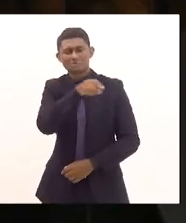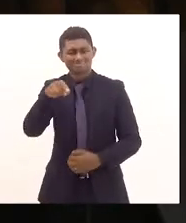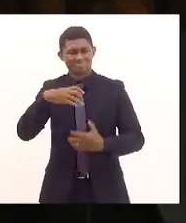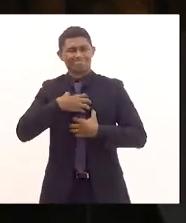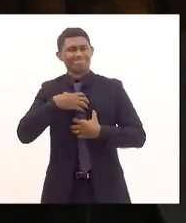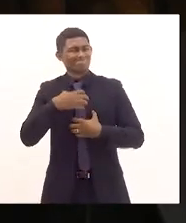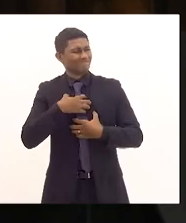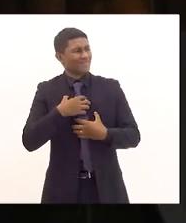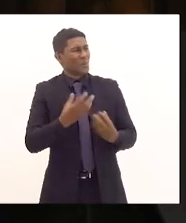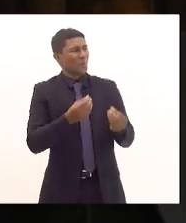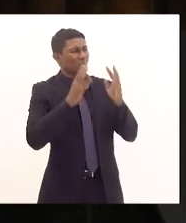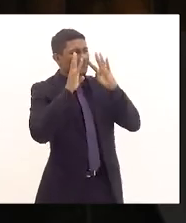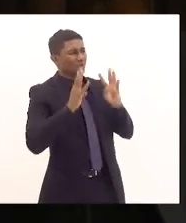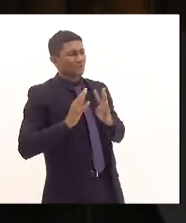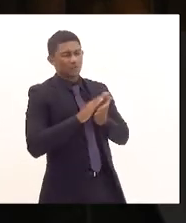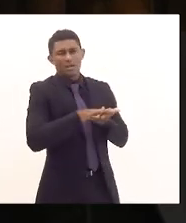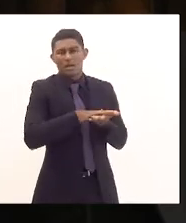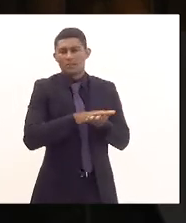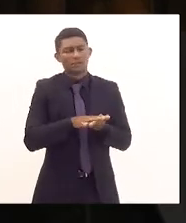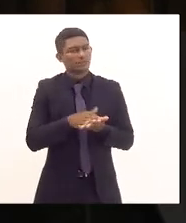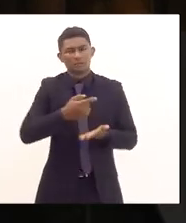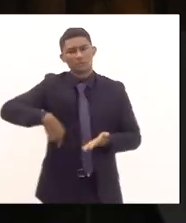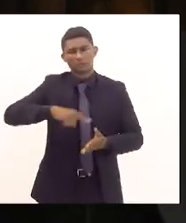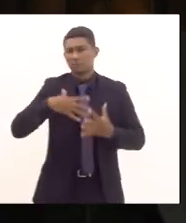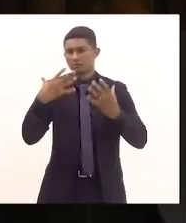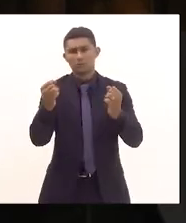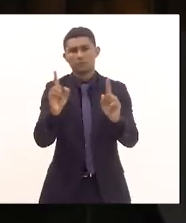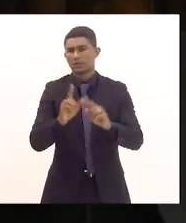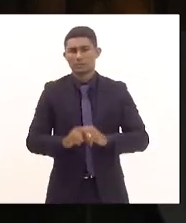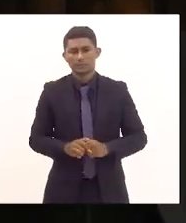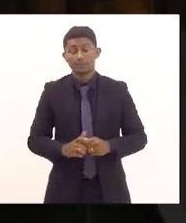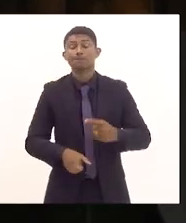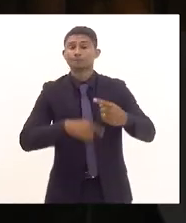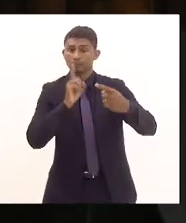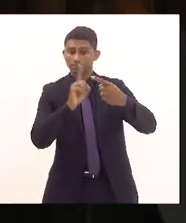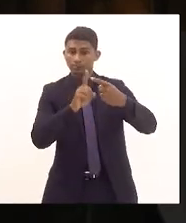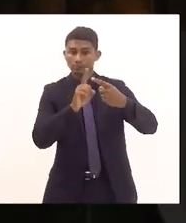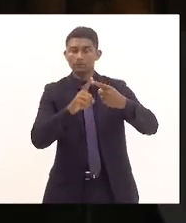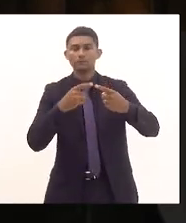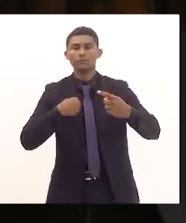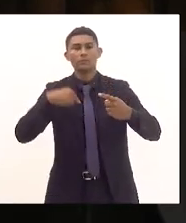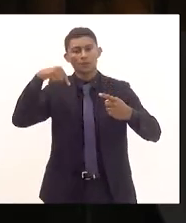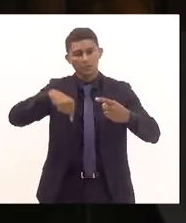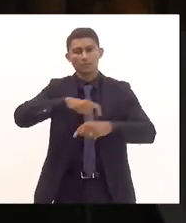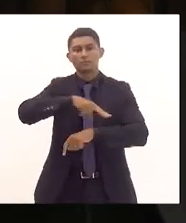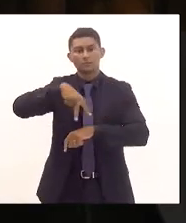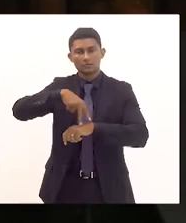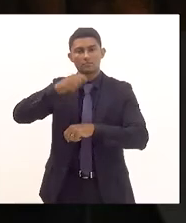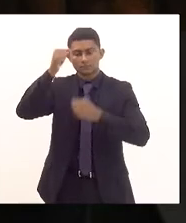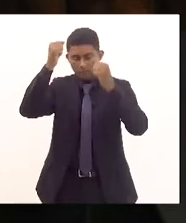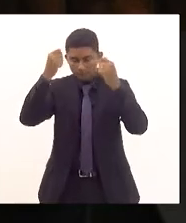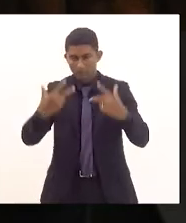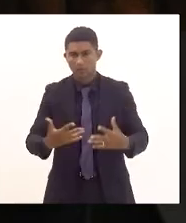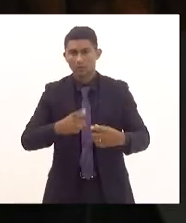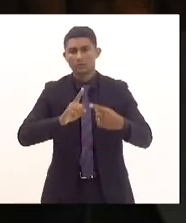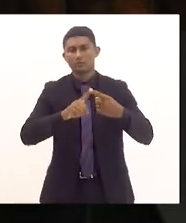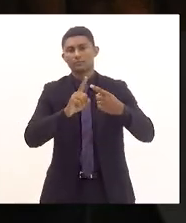isso essa primeiro. Presidente que eu queria falar hoje aqui no nosso expediente Inicial